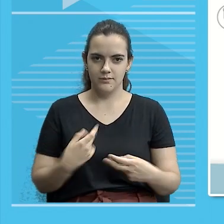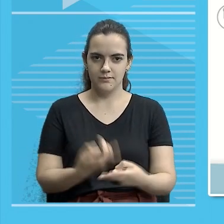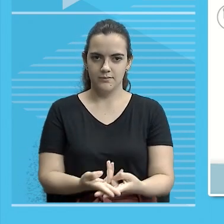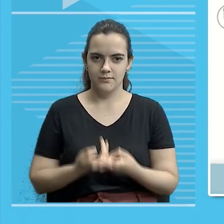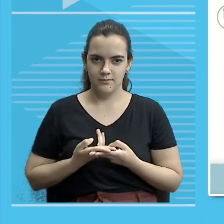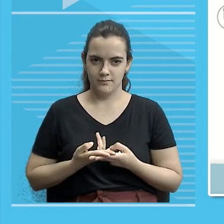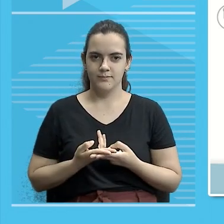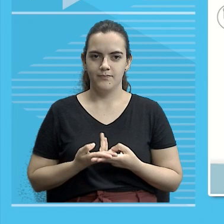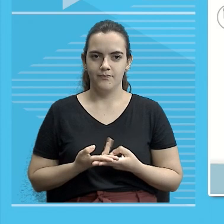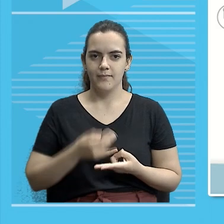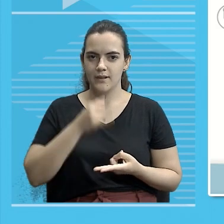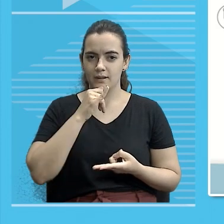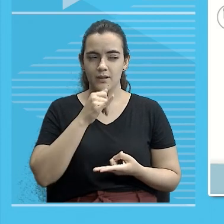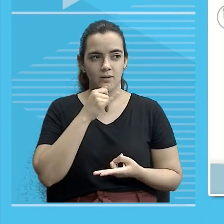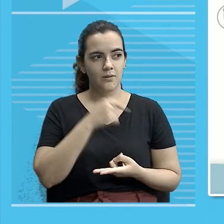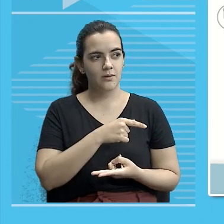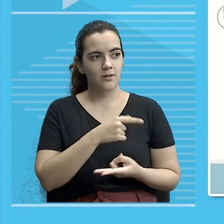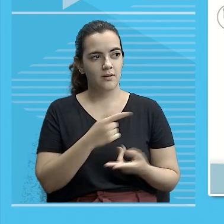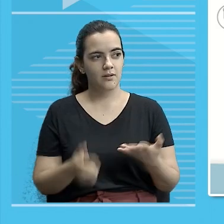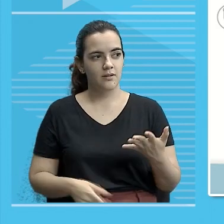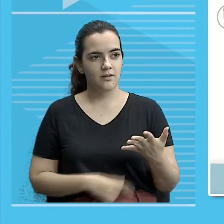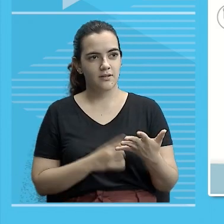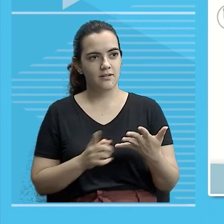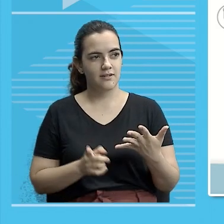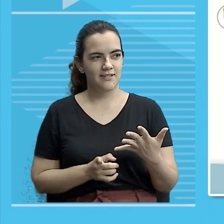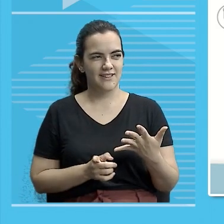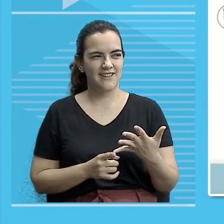e um cara quase meu nome gilmore